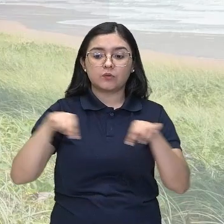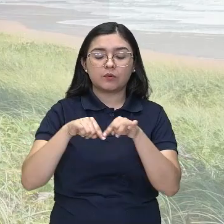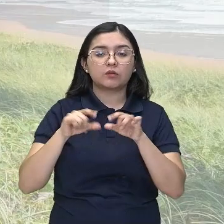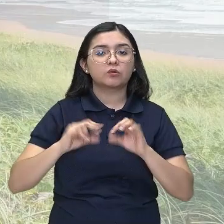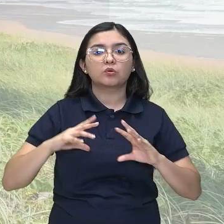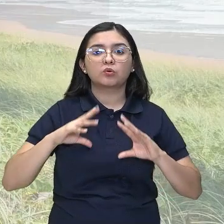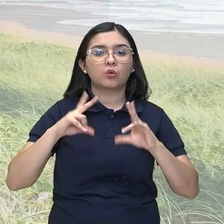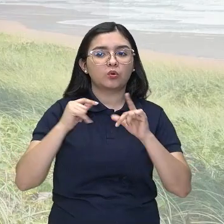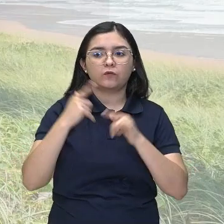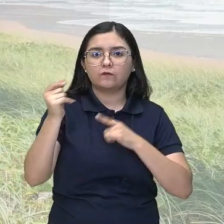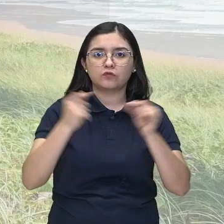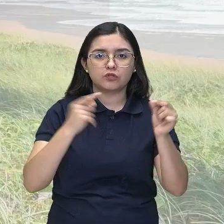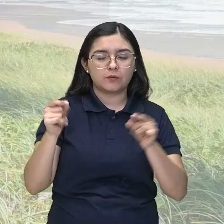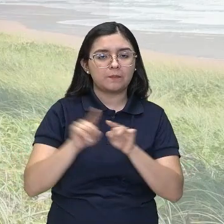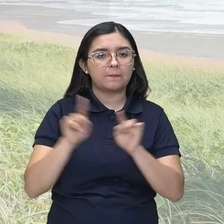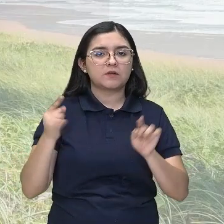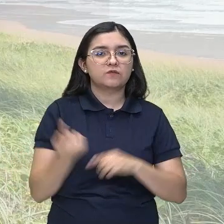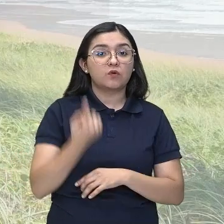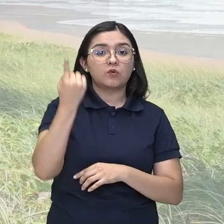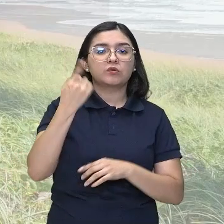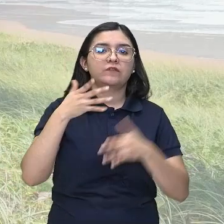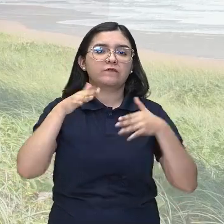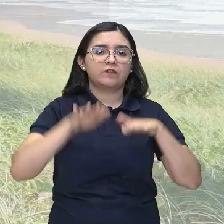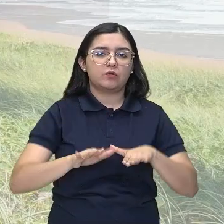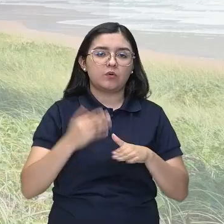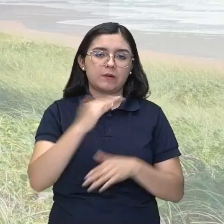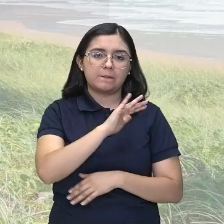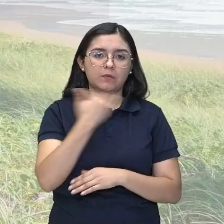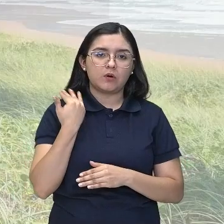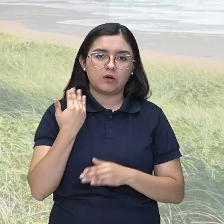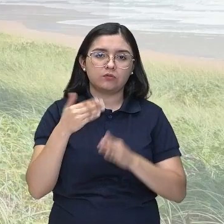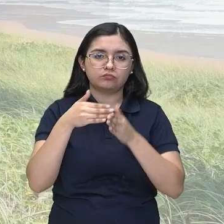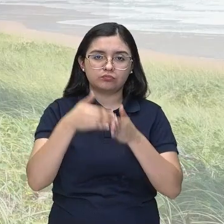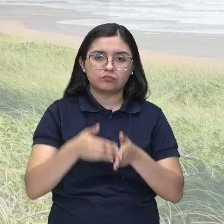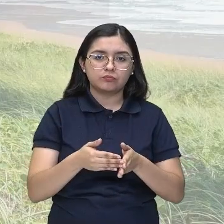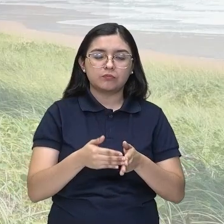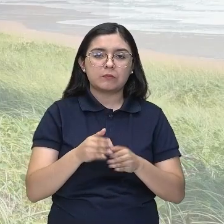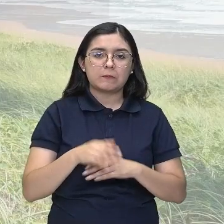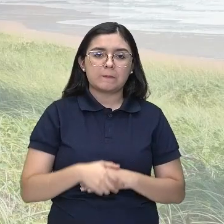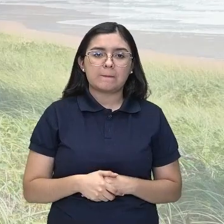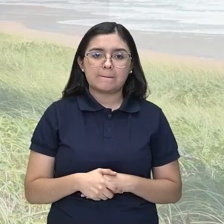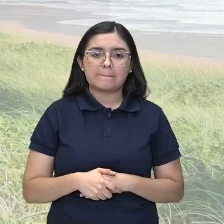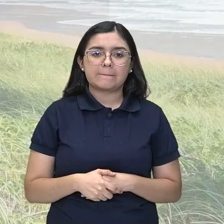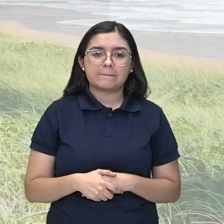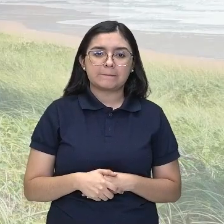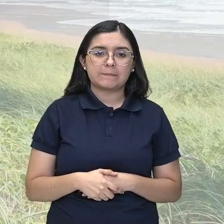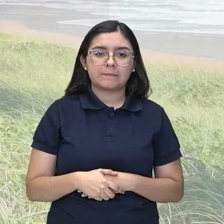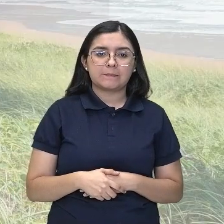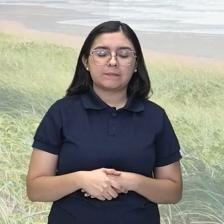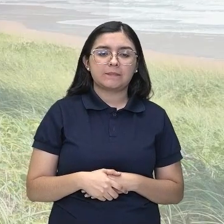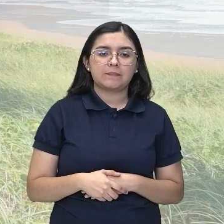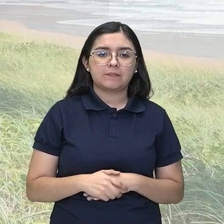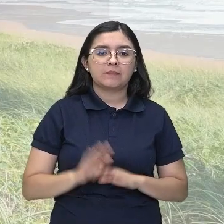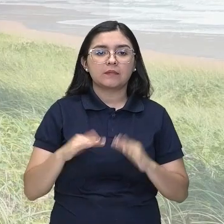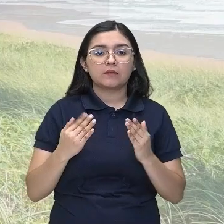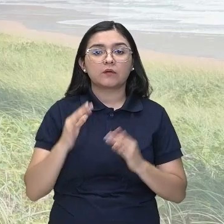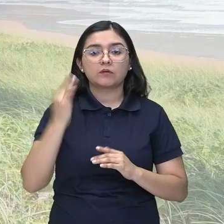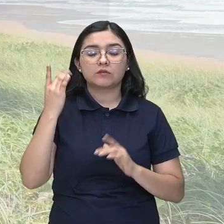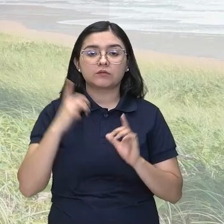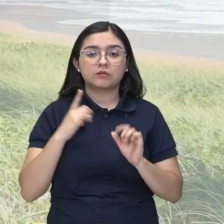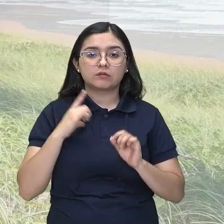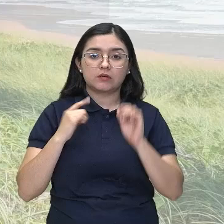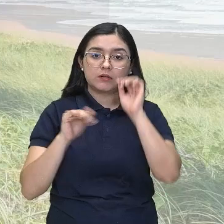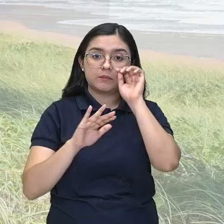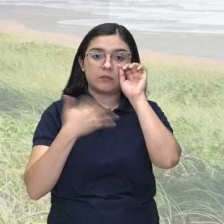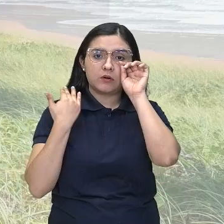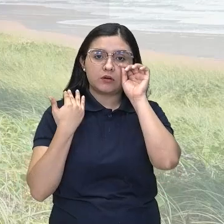fugiu do barco. Gonçalves Dias foi o único que ficou e morreu afogado no naufrágio desse navio. Então acabou que ele